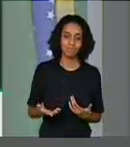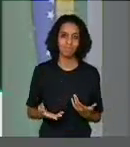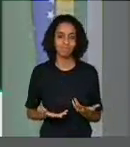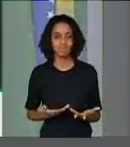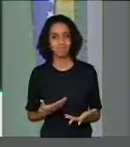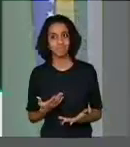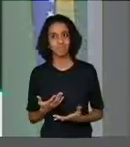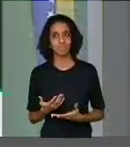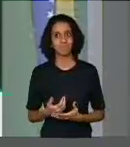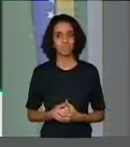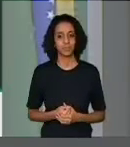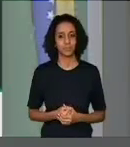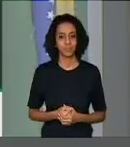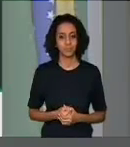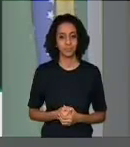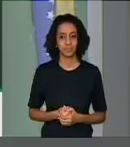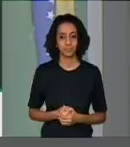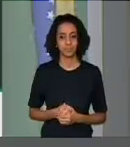não muito